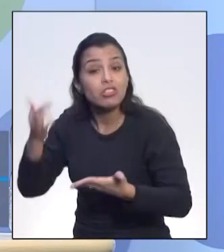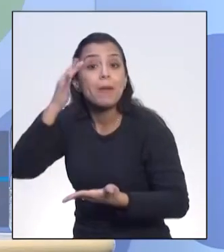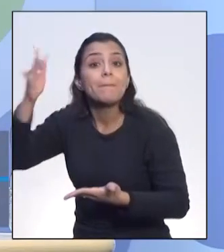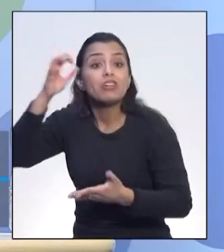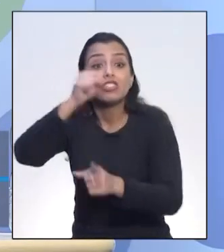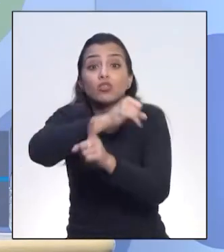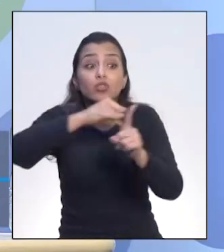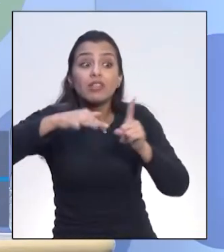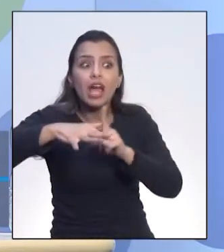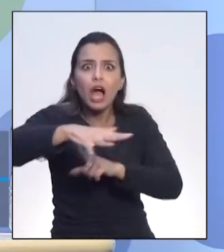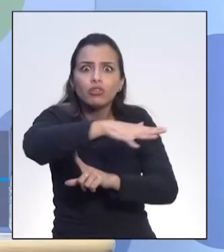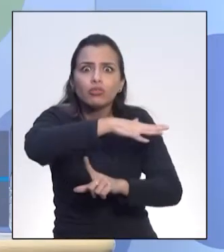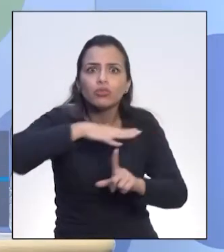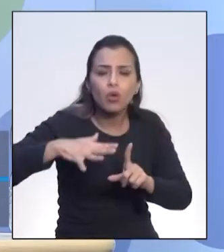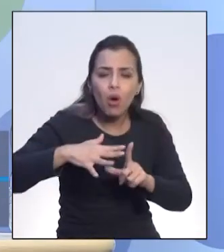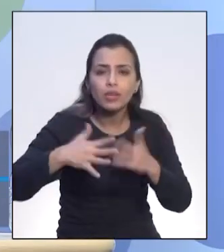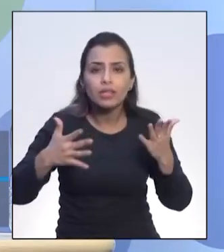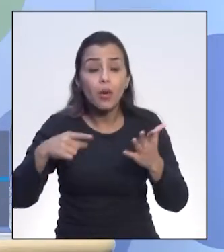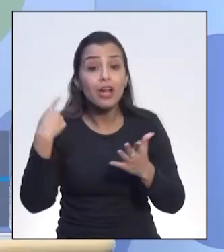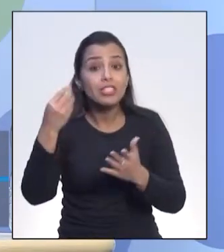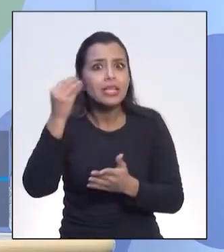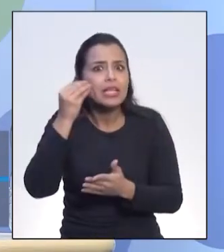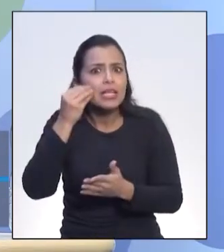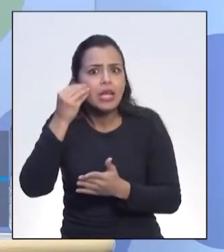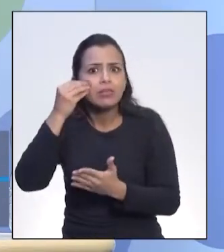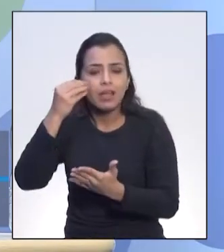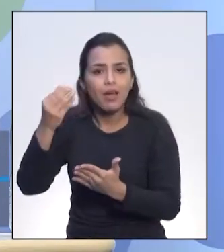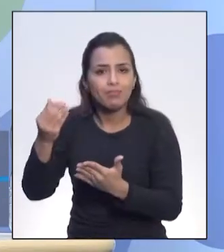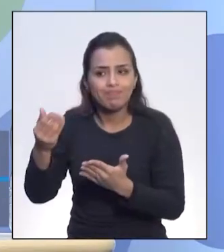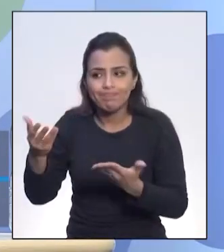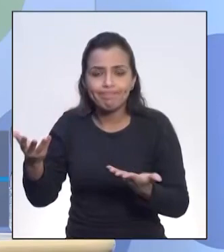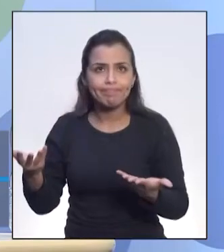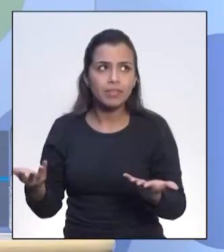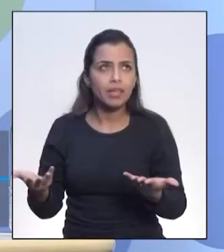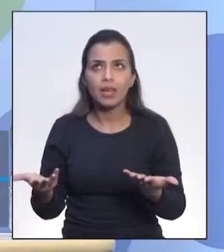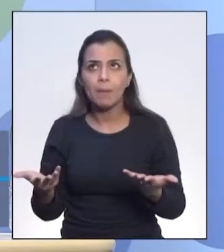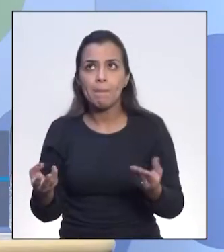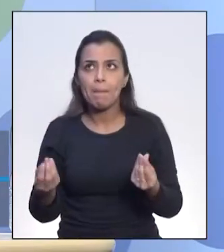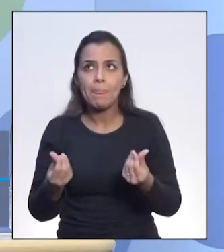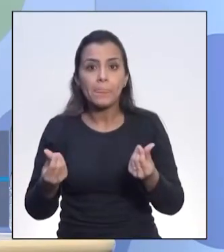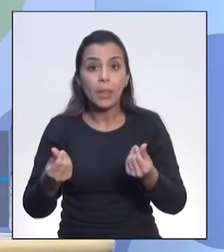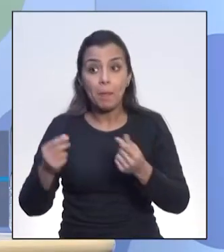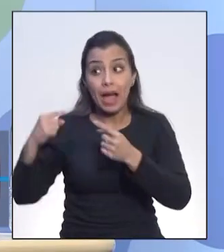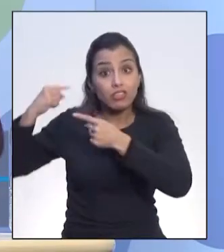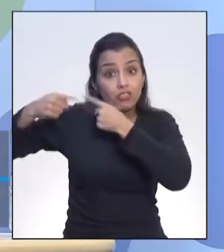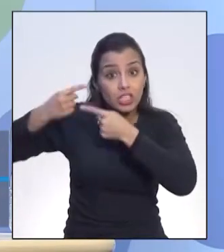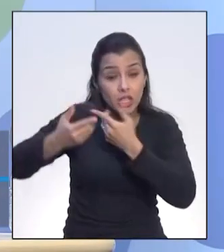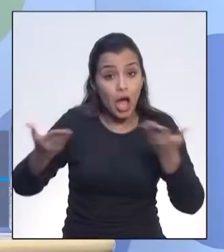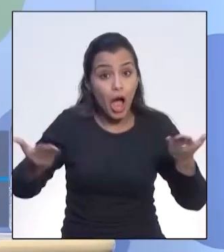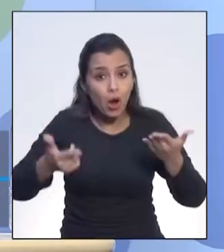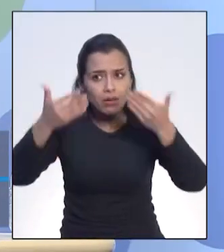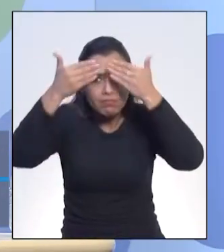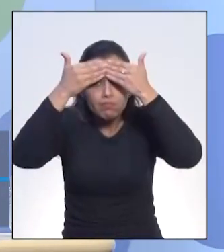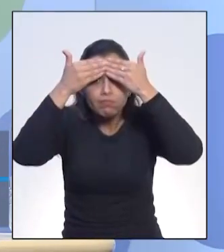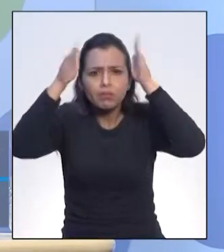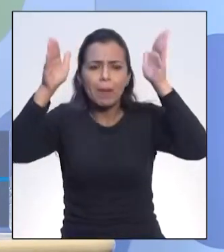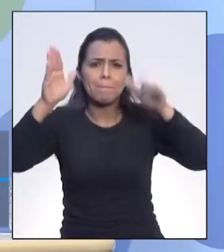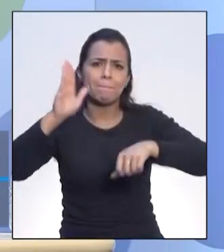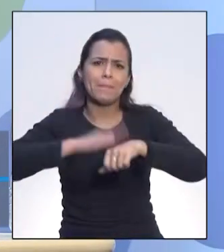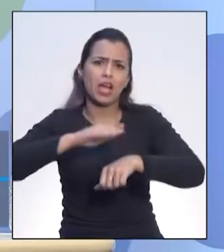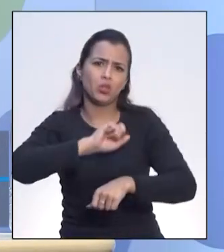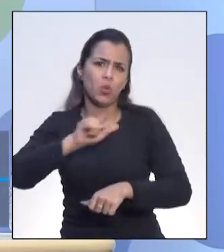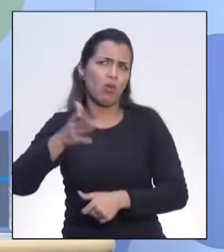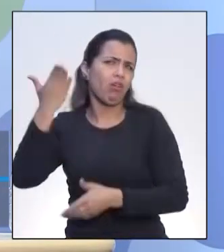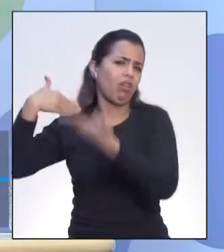sociedade inteira, né? E a gente está tratando um recorte de vocês que estão, vamos dizer assim, numa geração muito mais aberta, né? Com uma cabeça muito